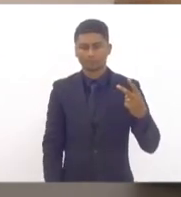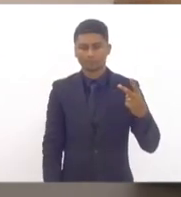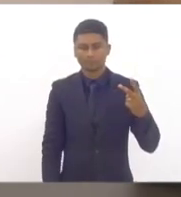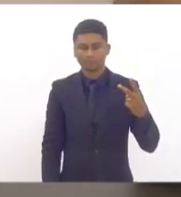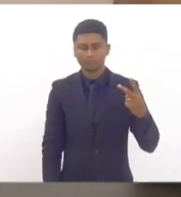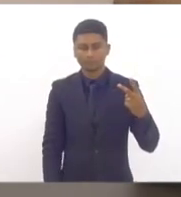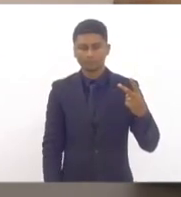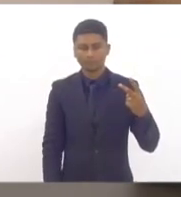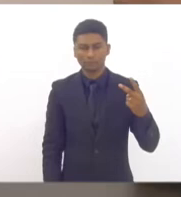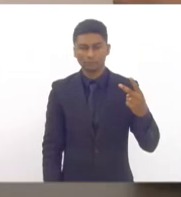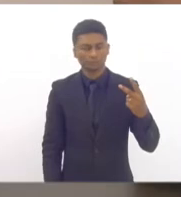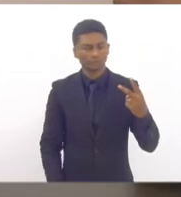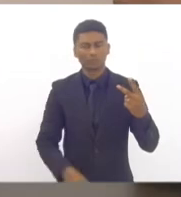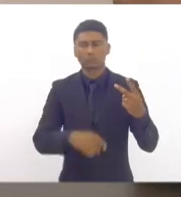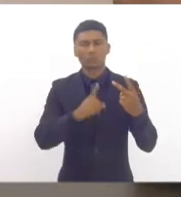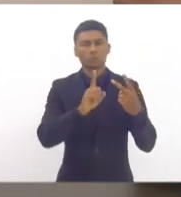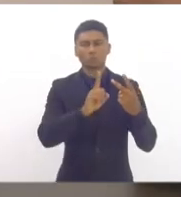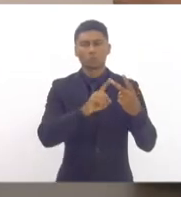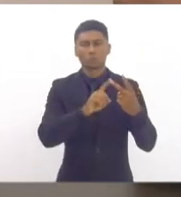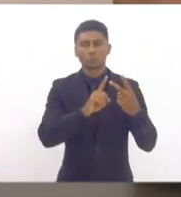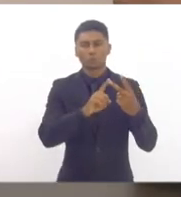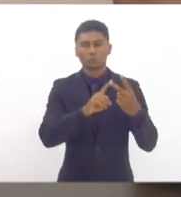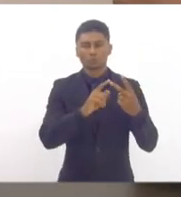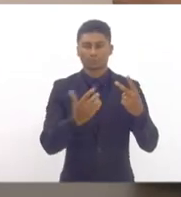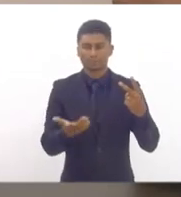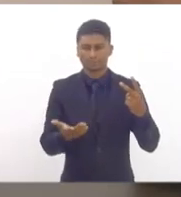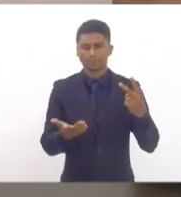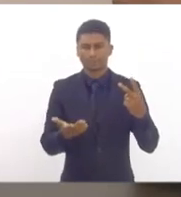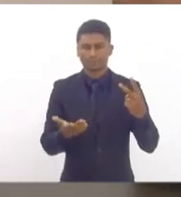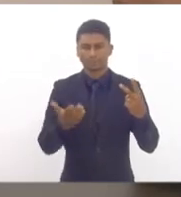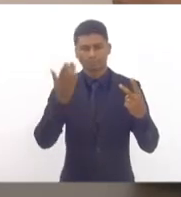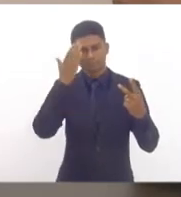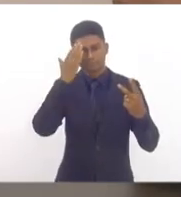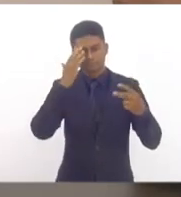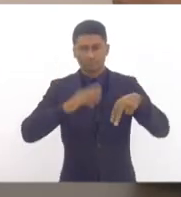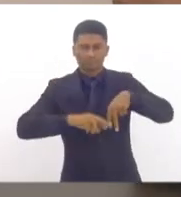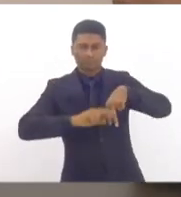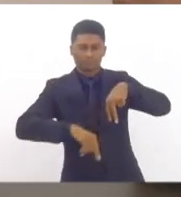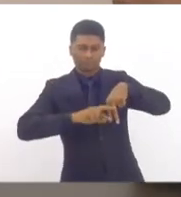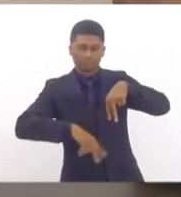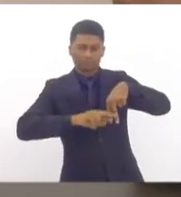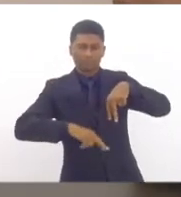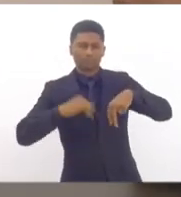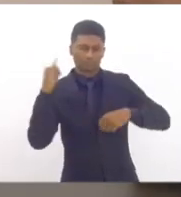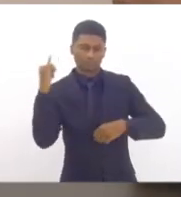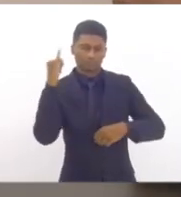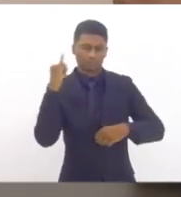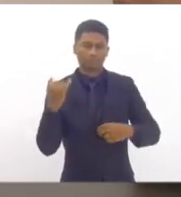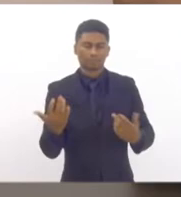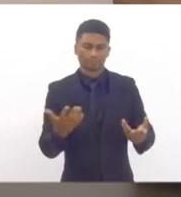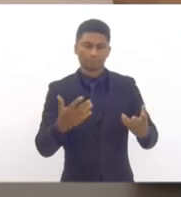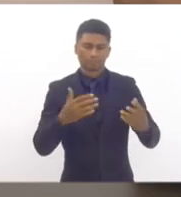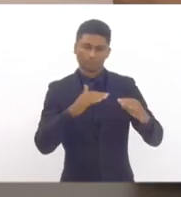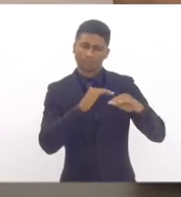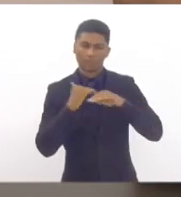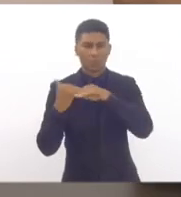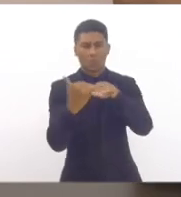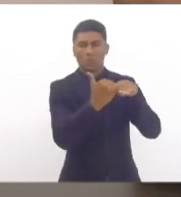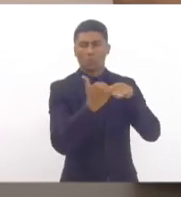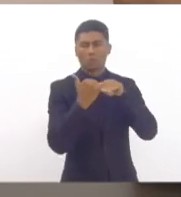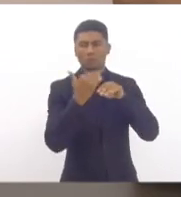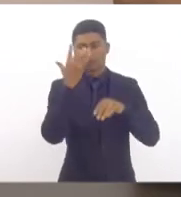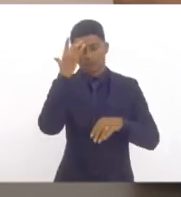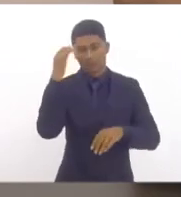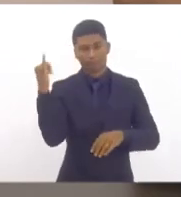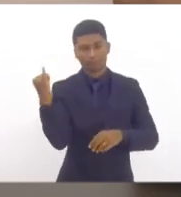à multidisciplinariedade, questão da paridade de gênero também, eu acho importante um